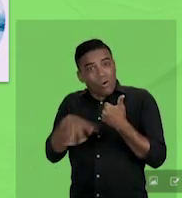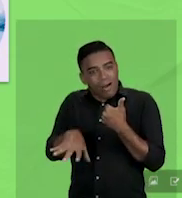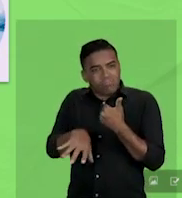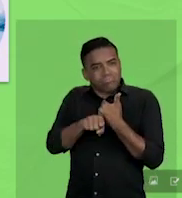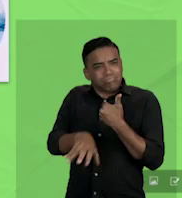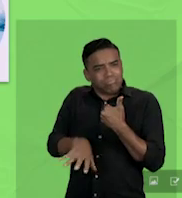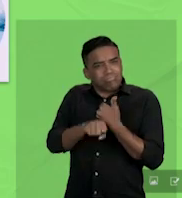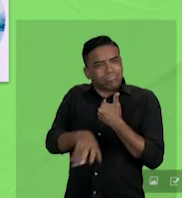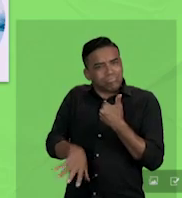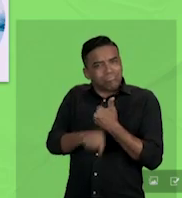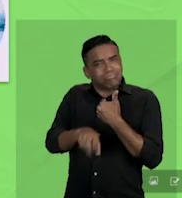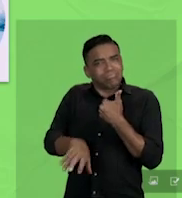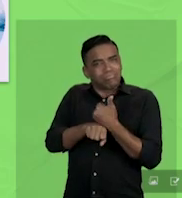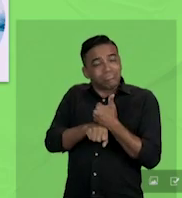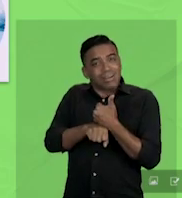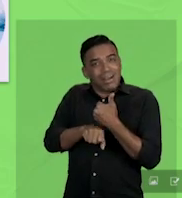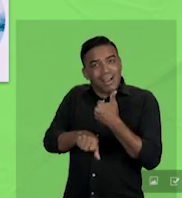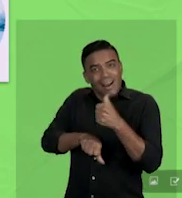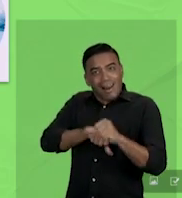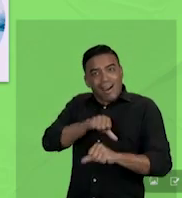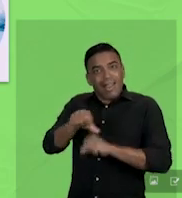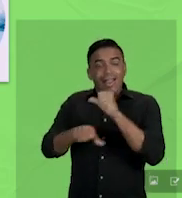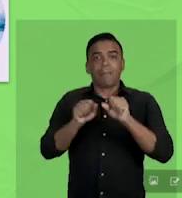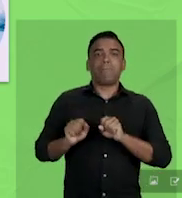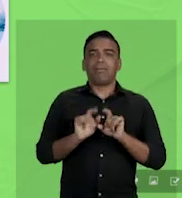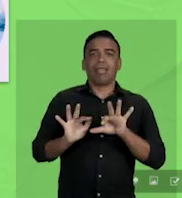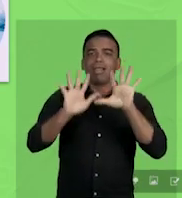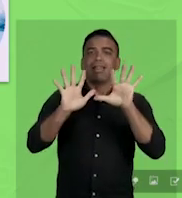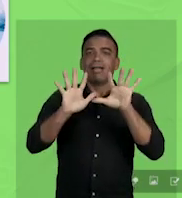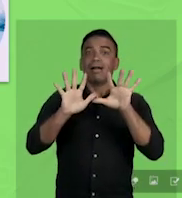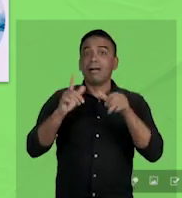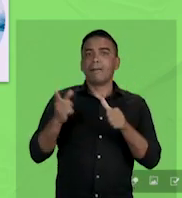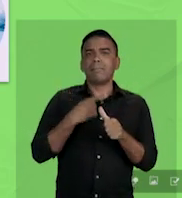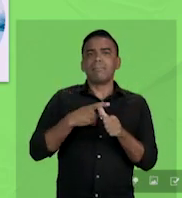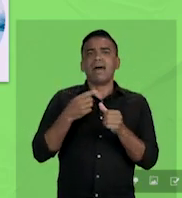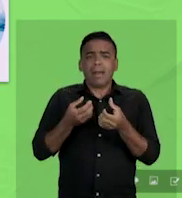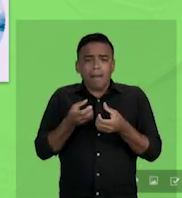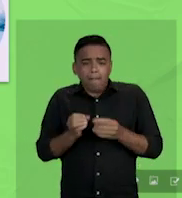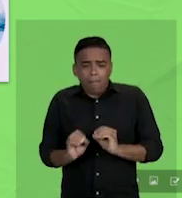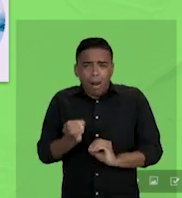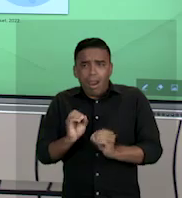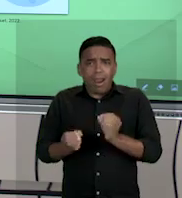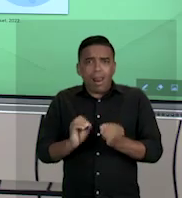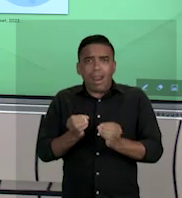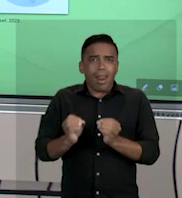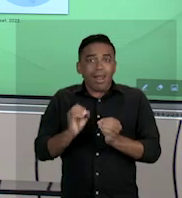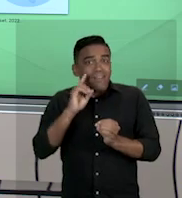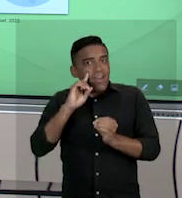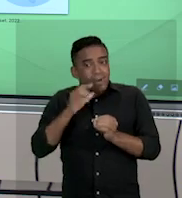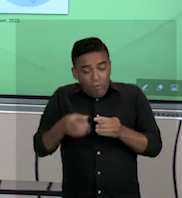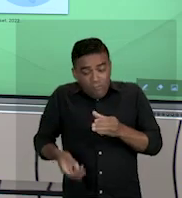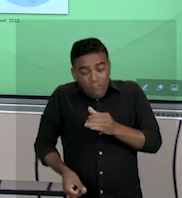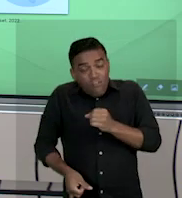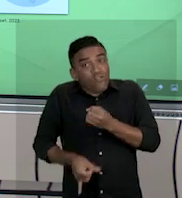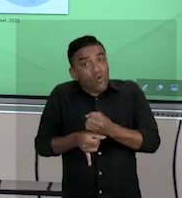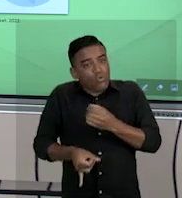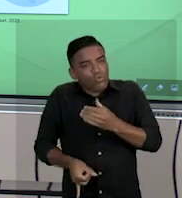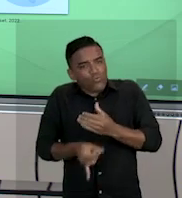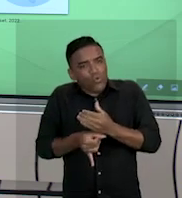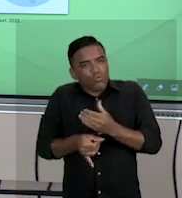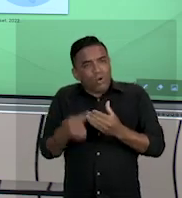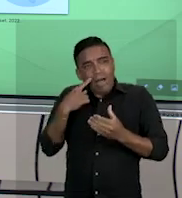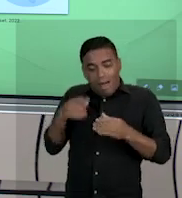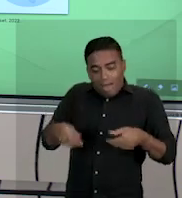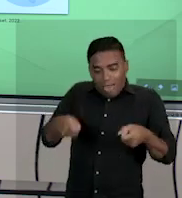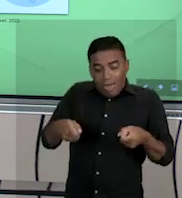absorver essa energia e passar para o estado gasoso, que são aquelas primeiras bolinhas que a gente observa lá no fundo da panela, quando